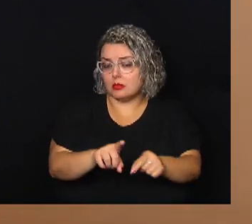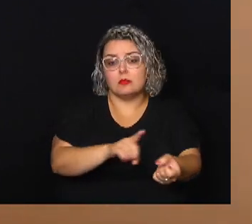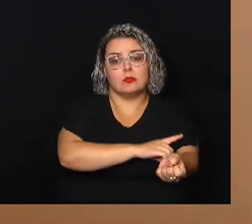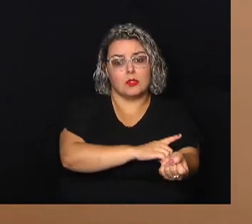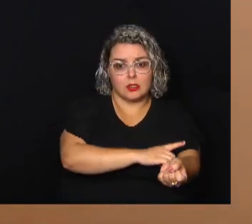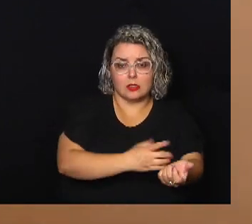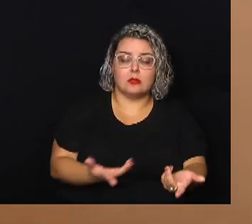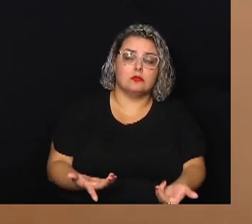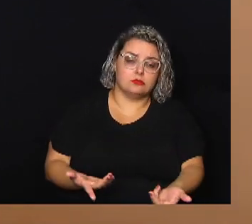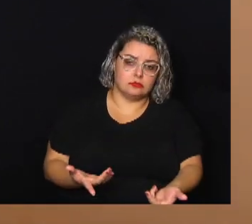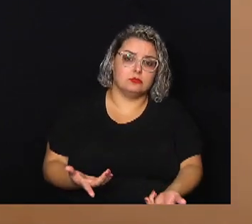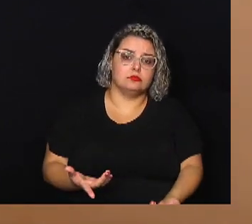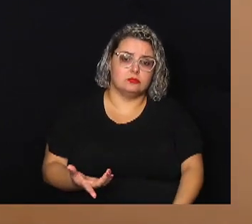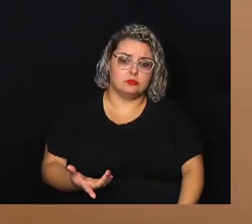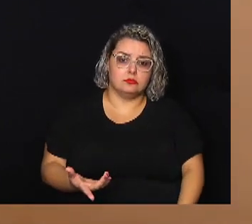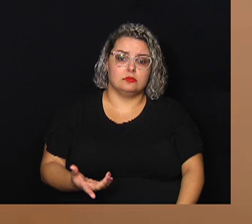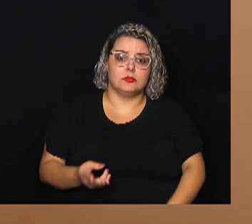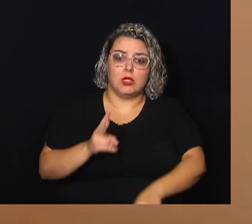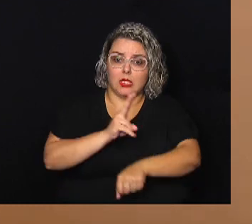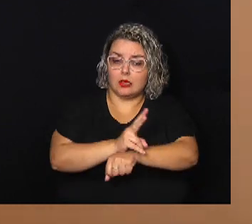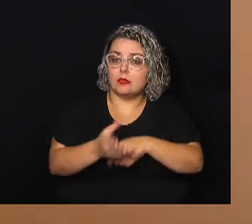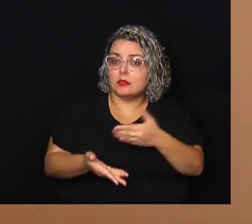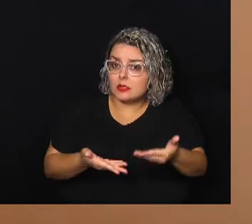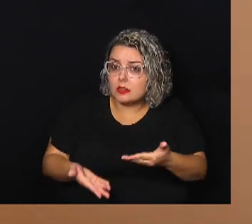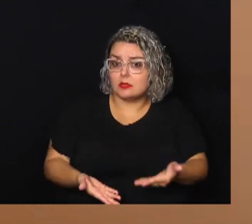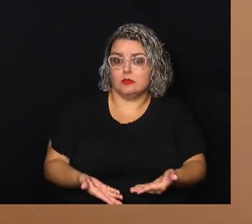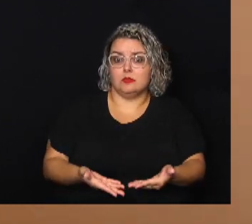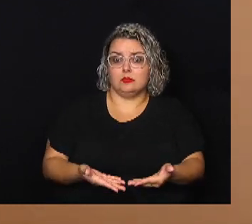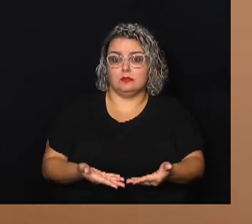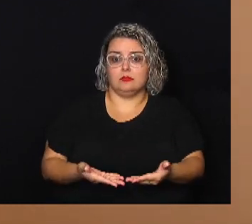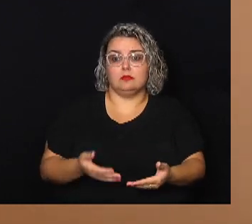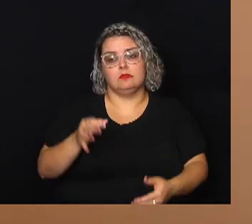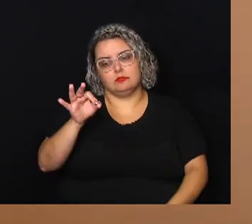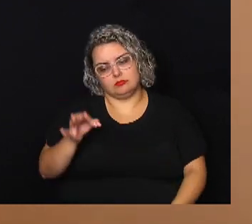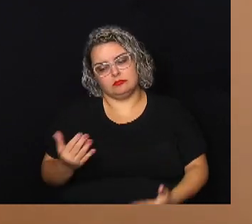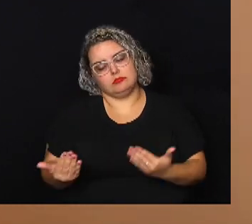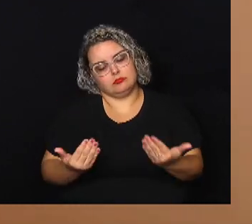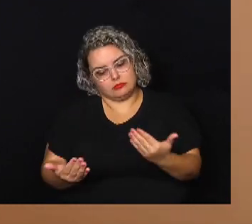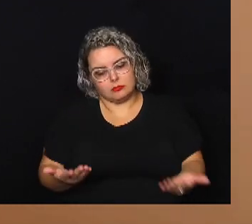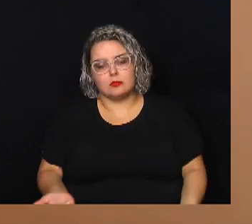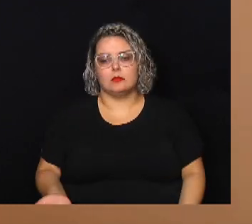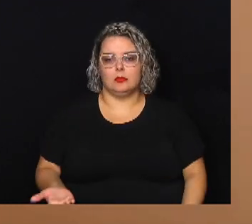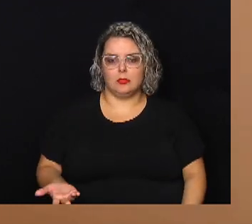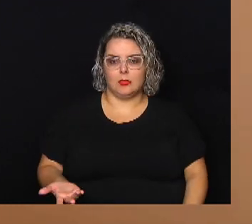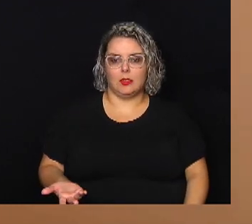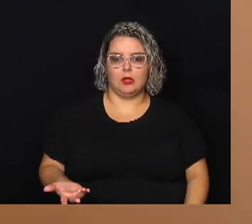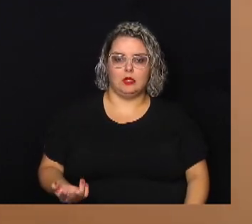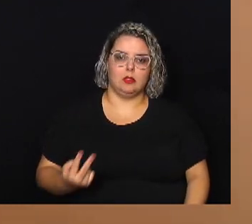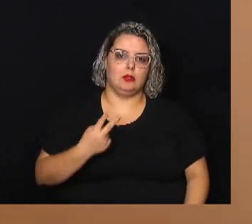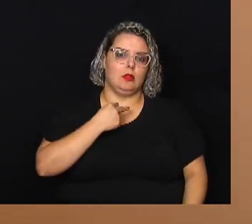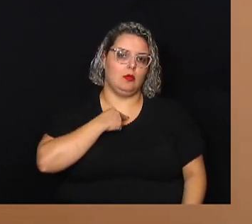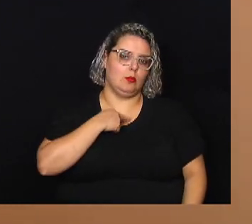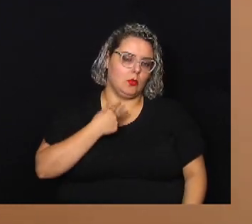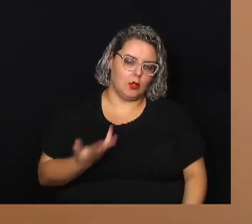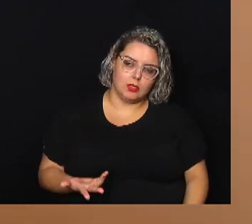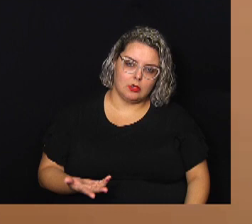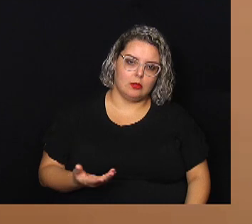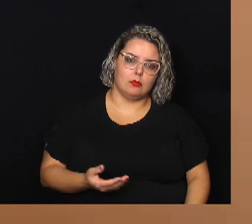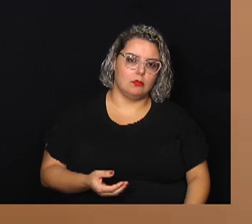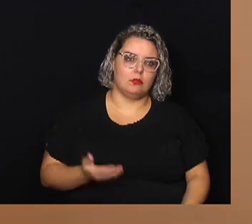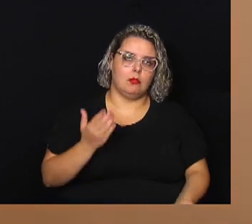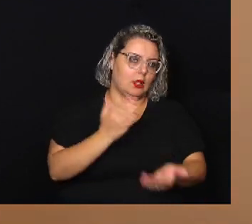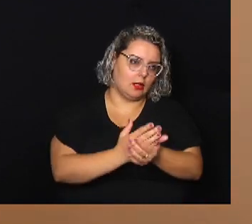que são guardadas as devidas proporções. Nós não podemos lançar mão de tratamentos que